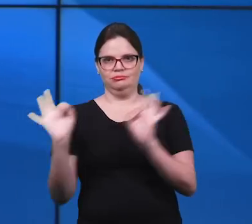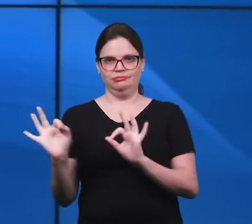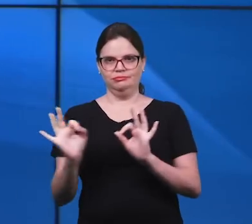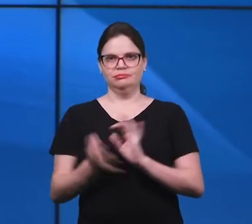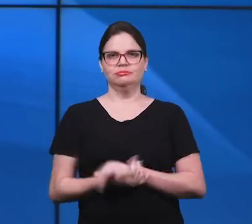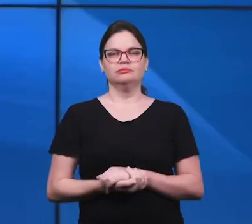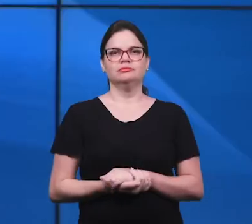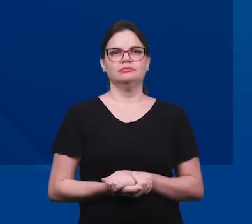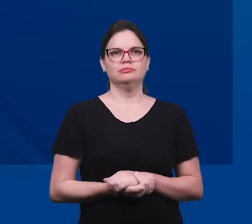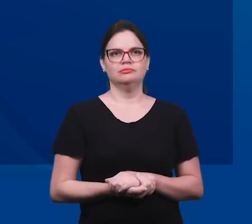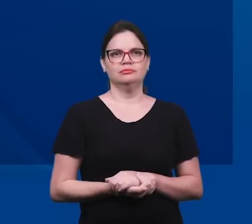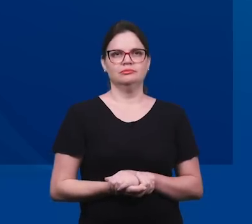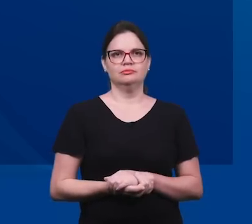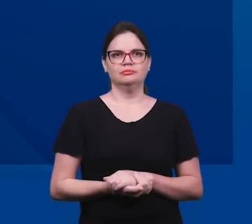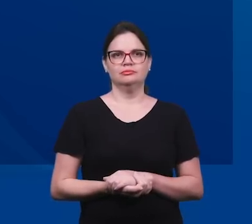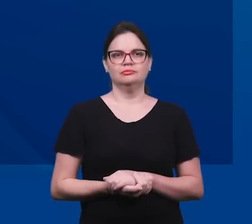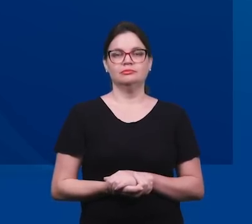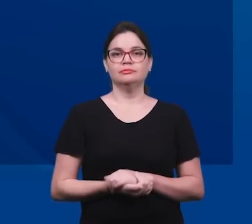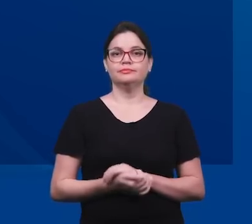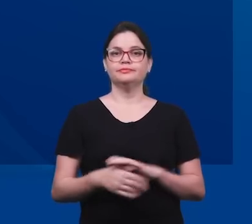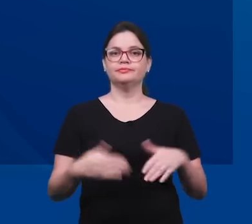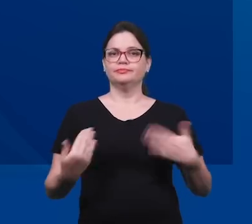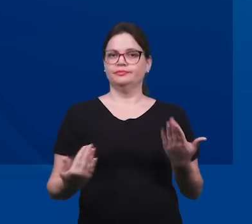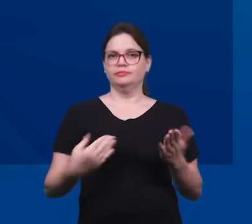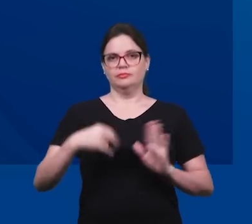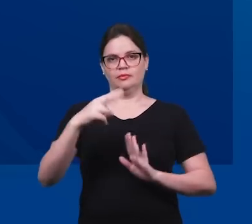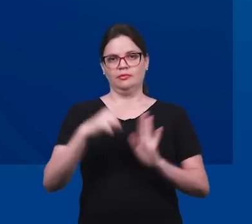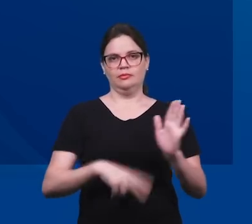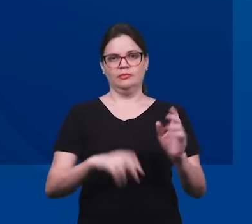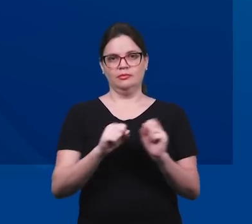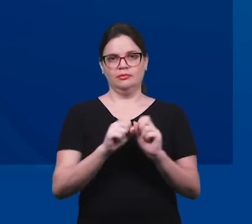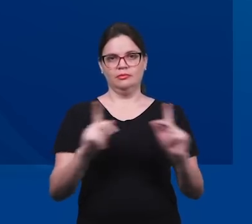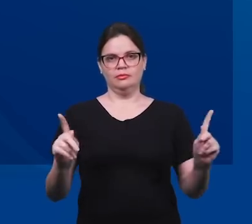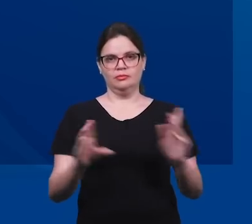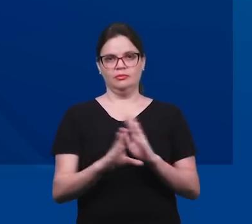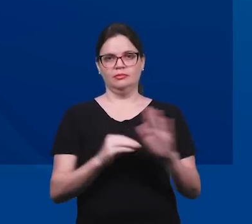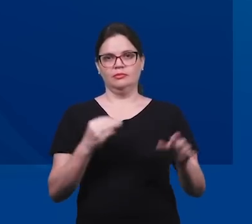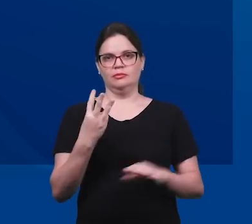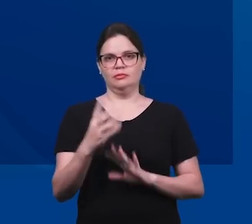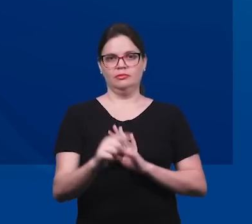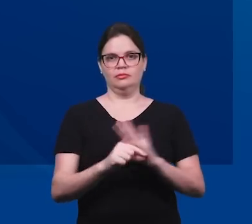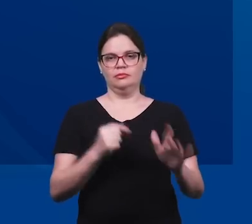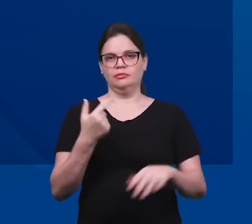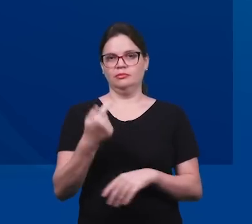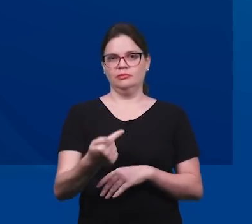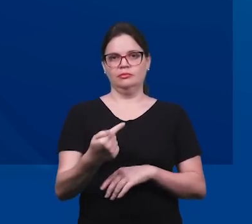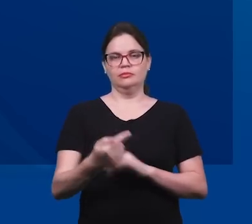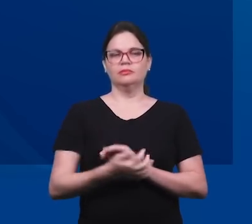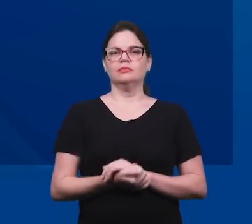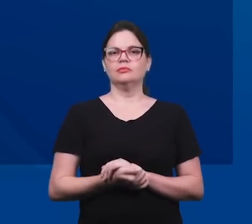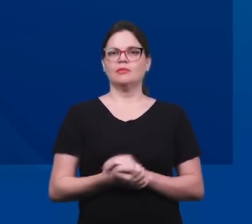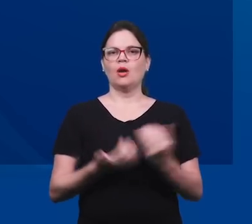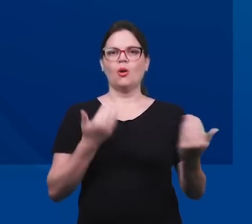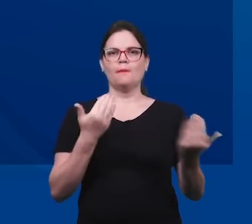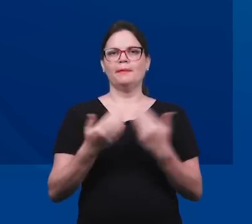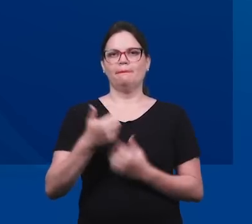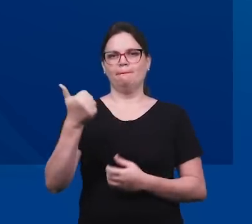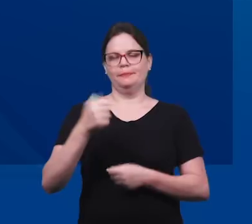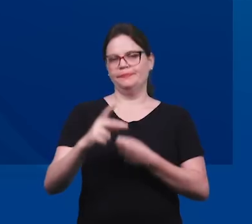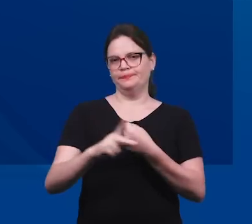em sequência. Lendo Apocalipse, capítulo 3, verso 7, comparado